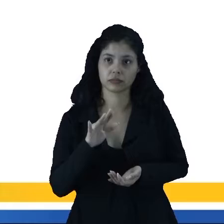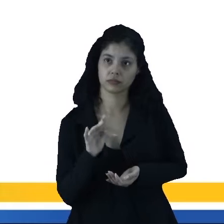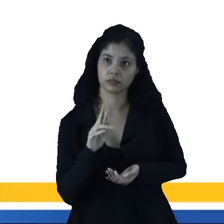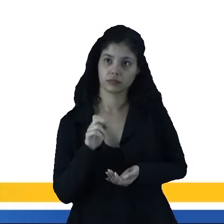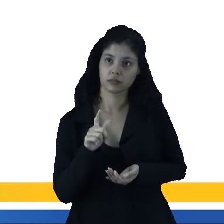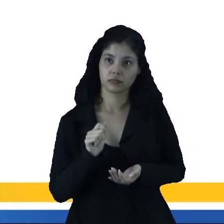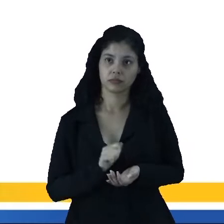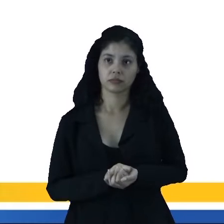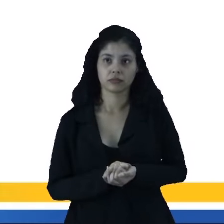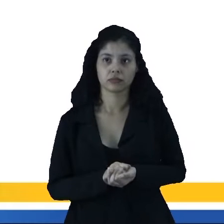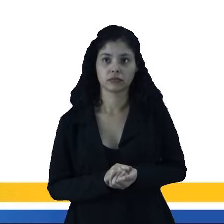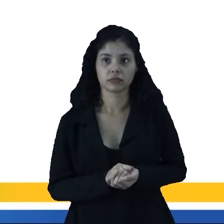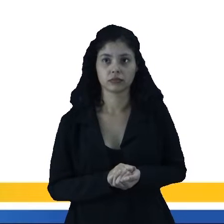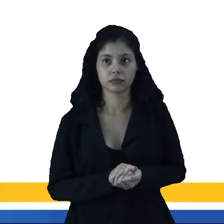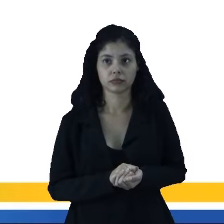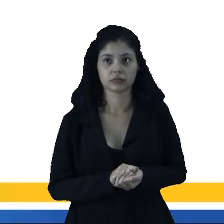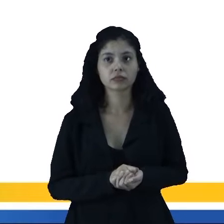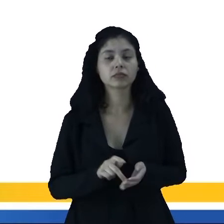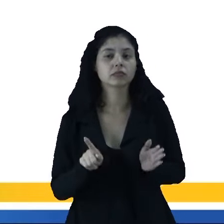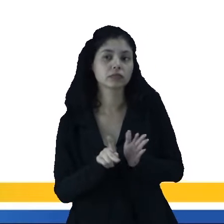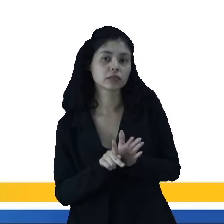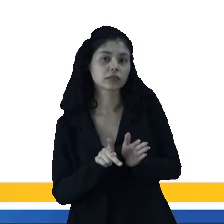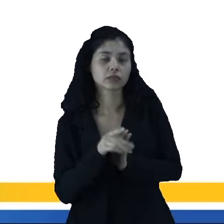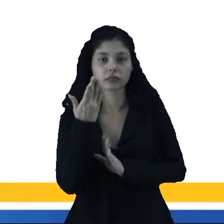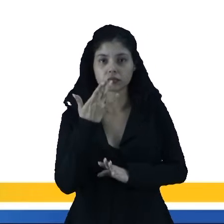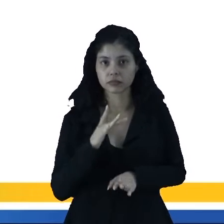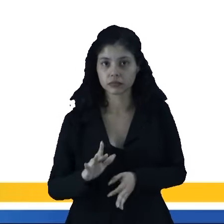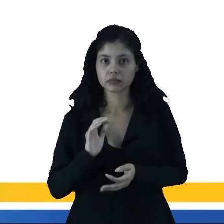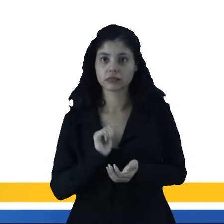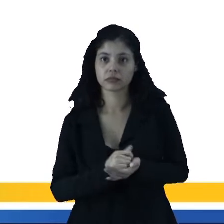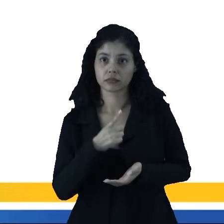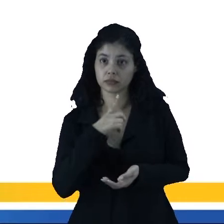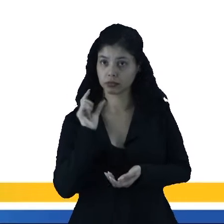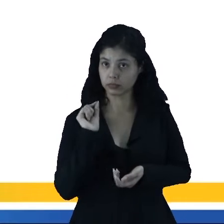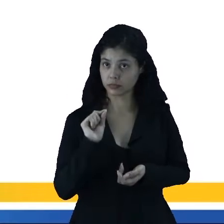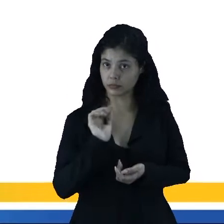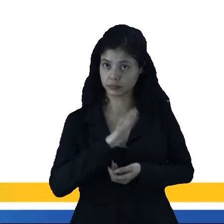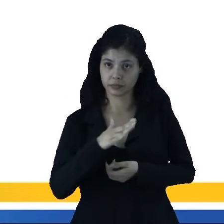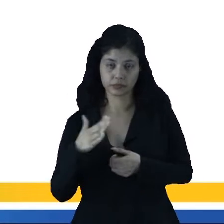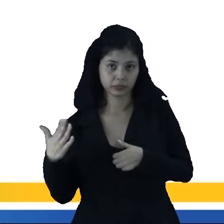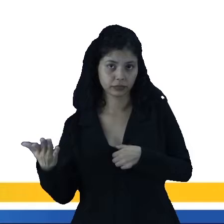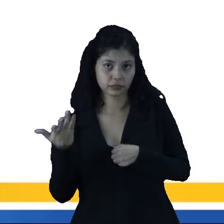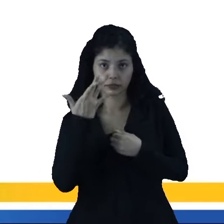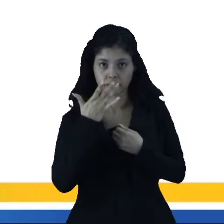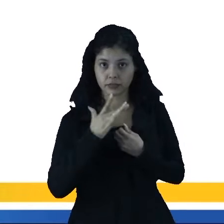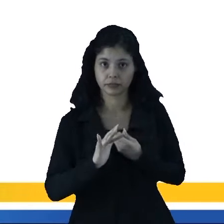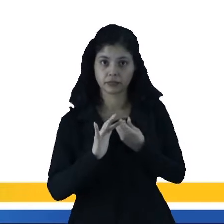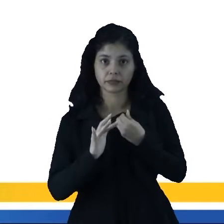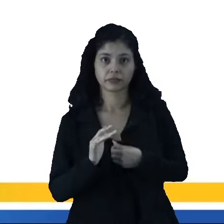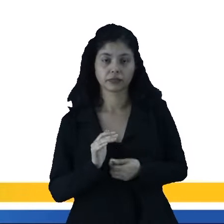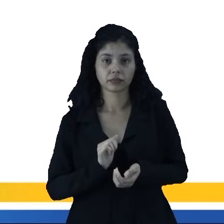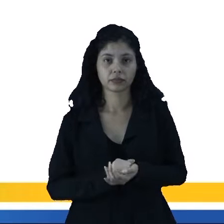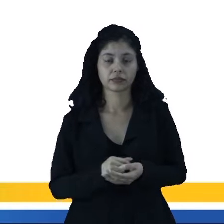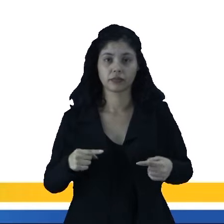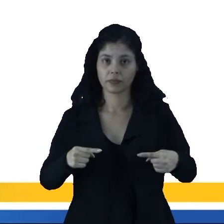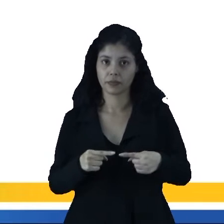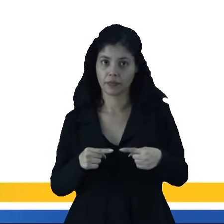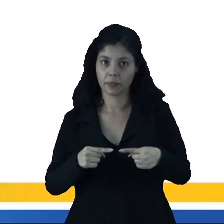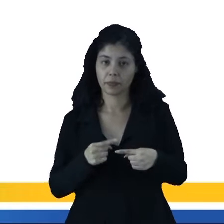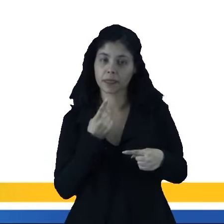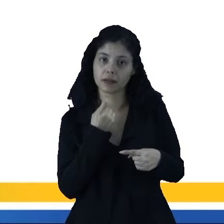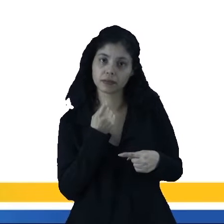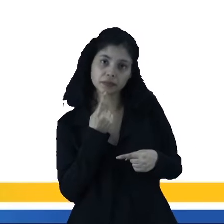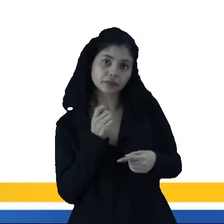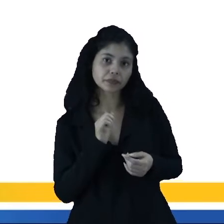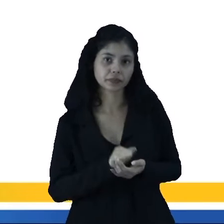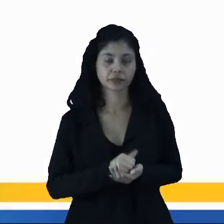a doença hemolífica do recém-nascido, ela tem a ver o seguinte: quando a criança nasce e entra em contato com o sangue